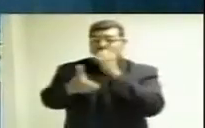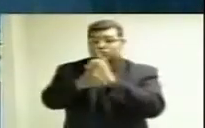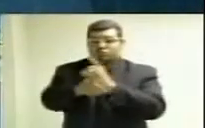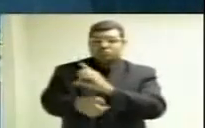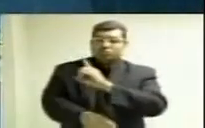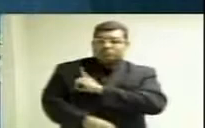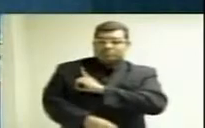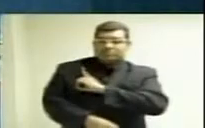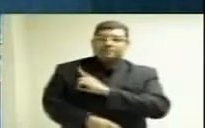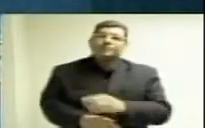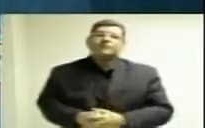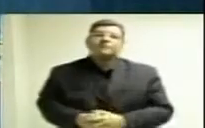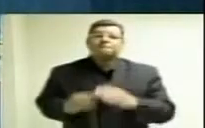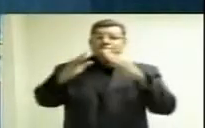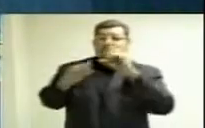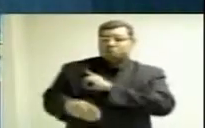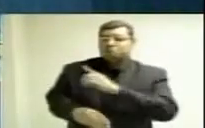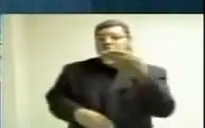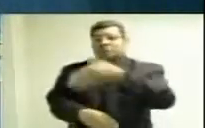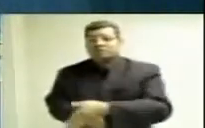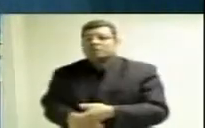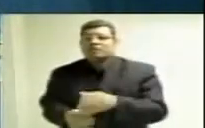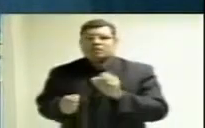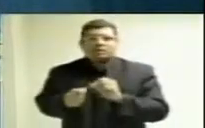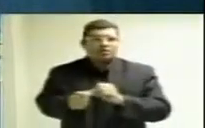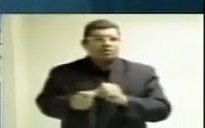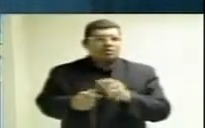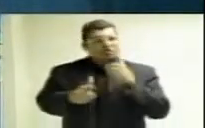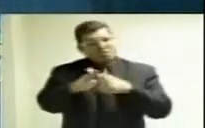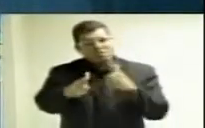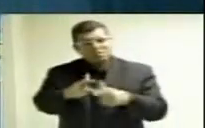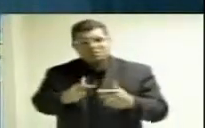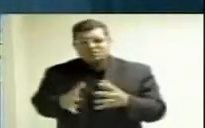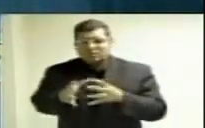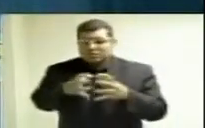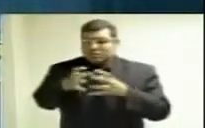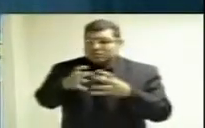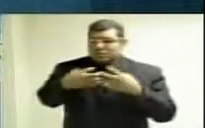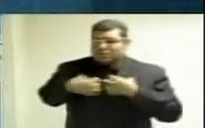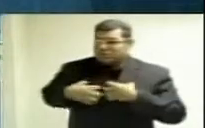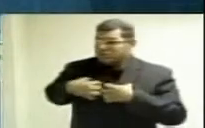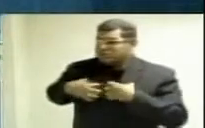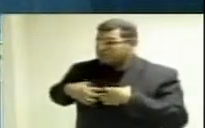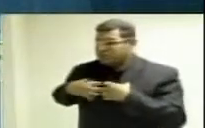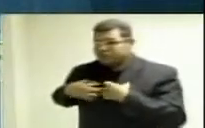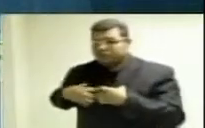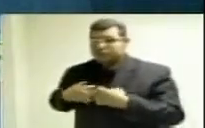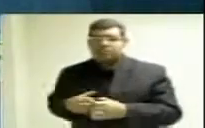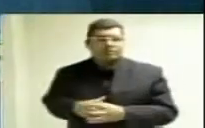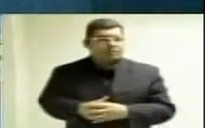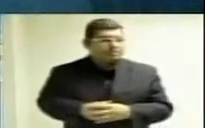nessas delegacias e gera uma situação de tensão permanente para a cidade.